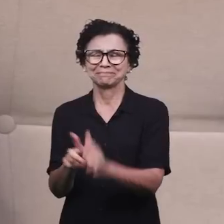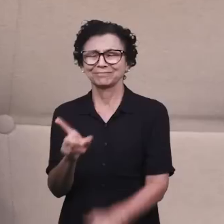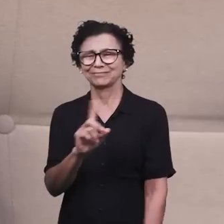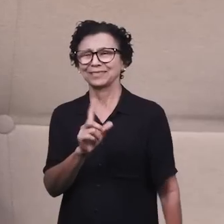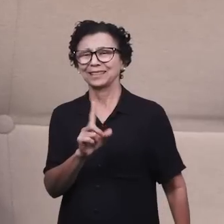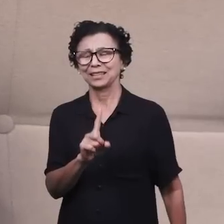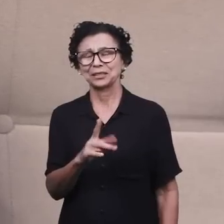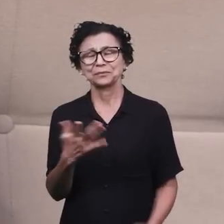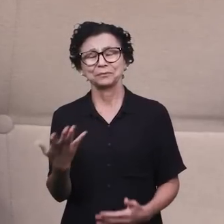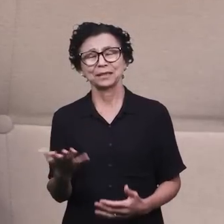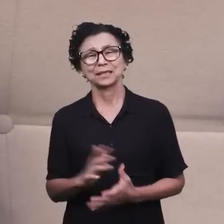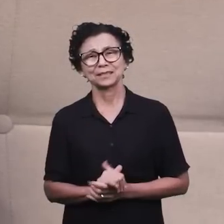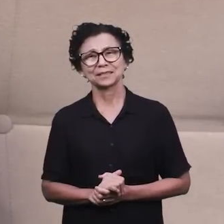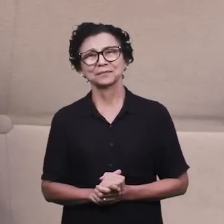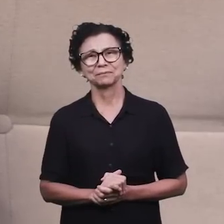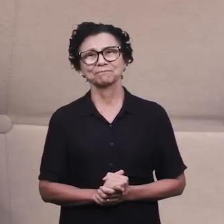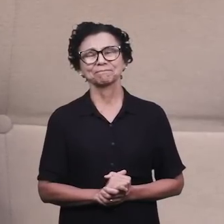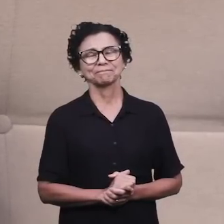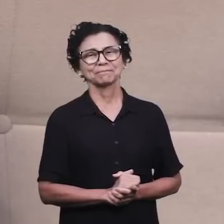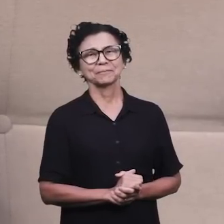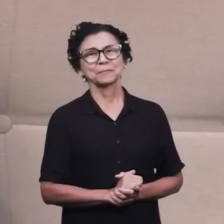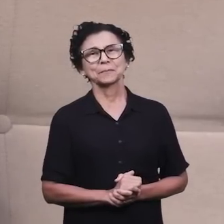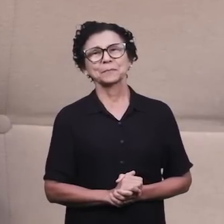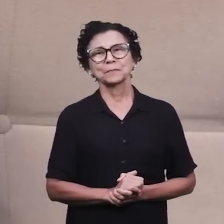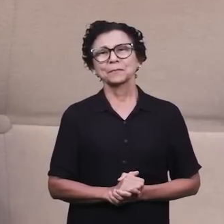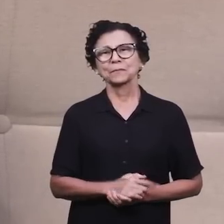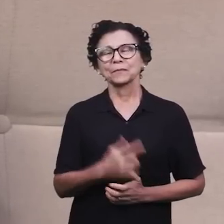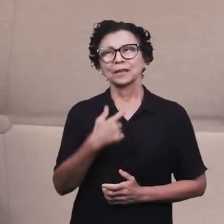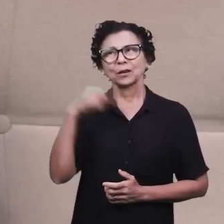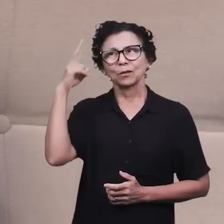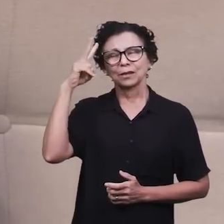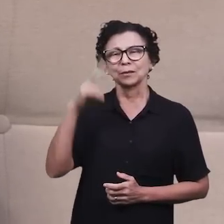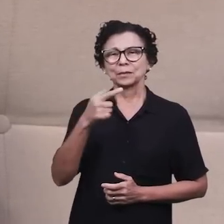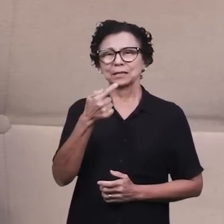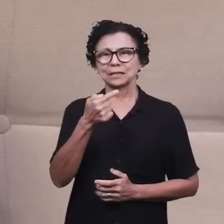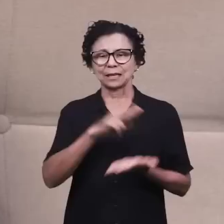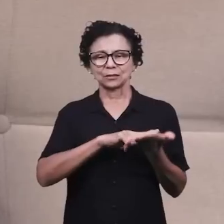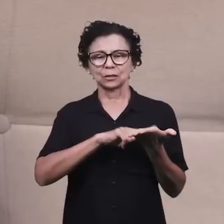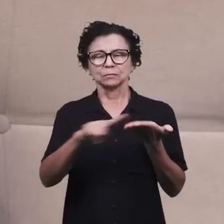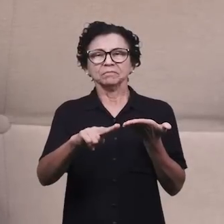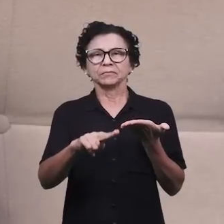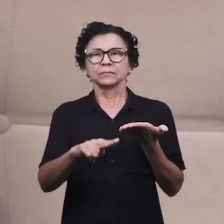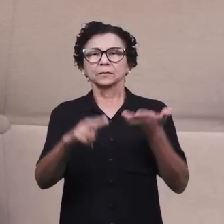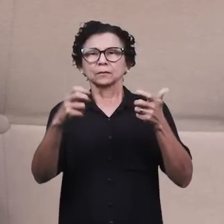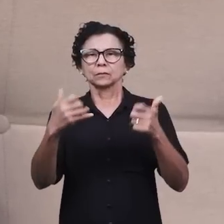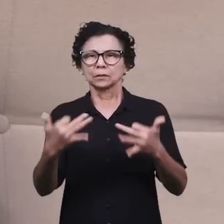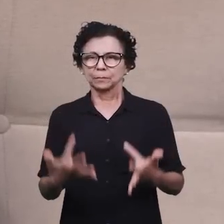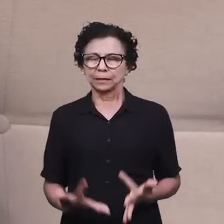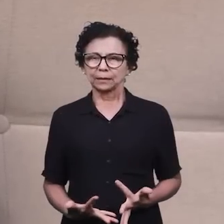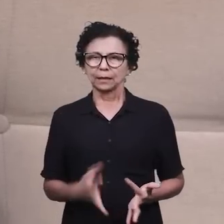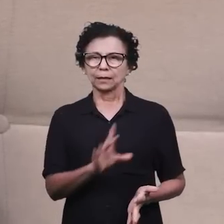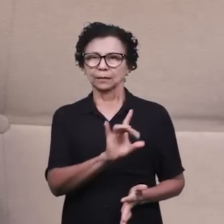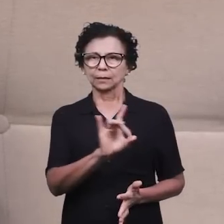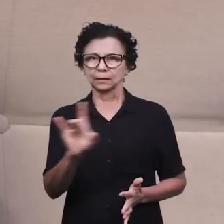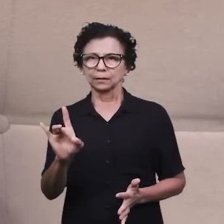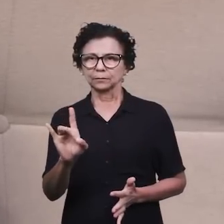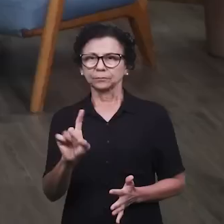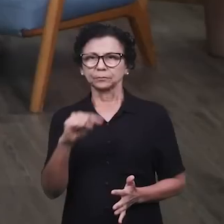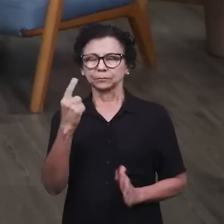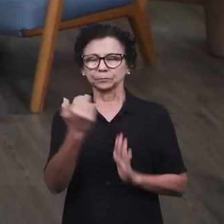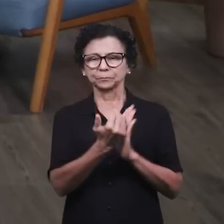de mais nada. Não precisa Glória de mais a nada. Deus. Você não precisa aqui introduzir outros elementos, como se Deus precisasse de ajuda,